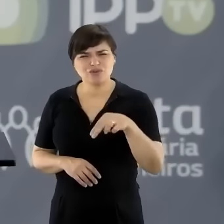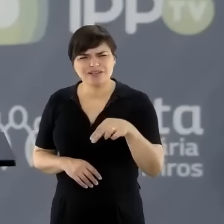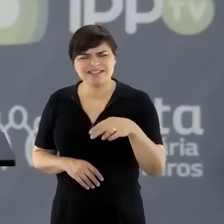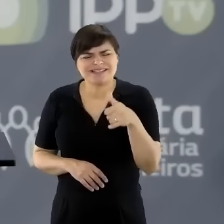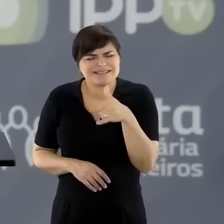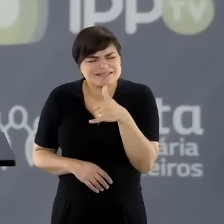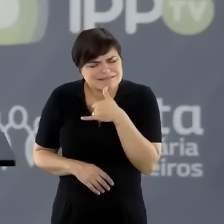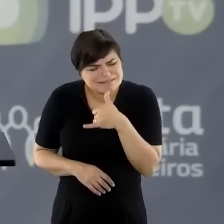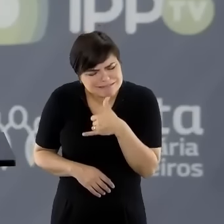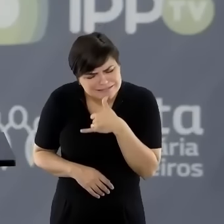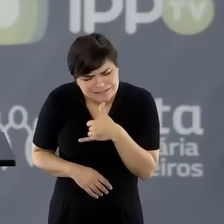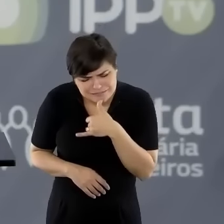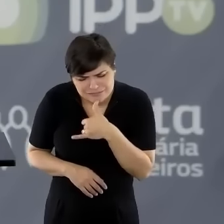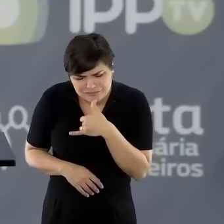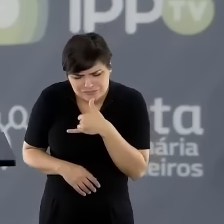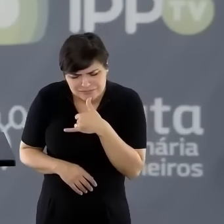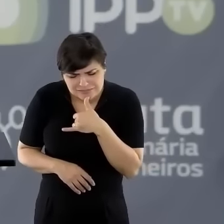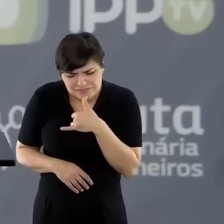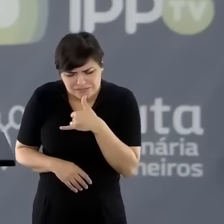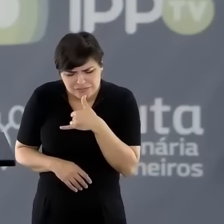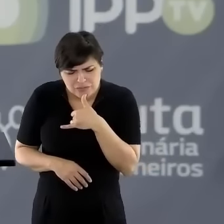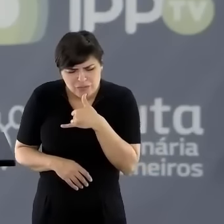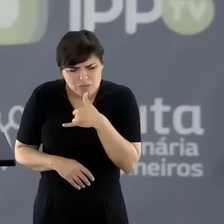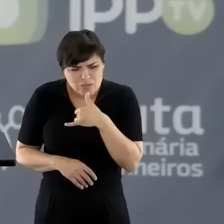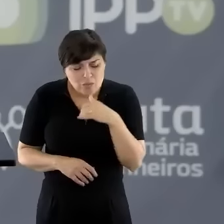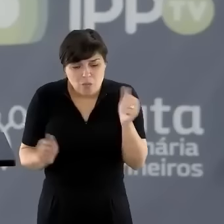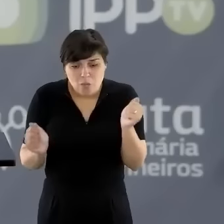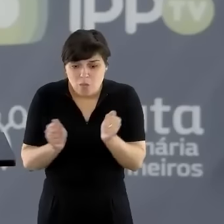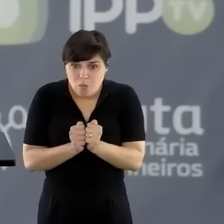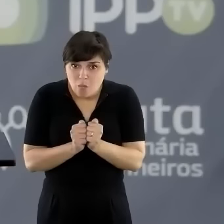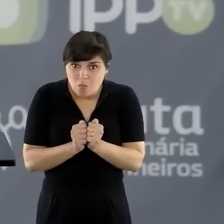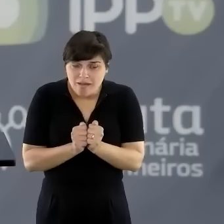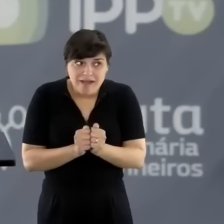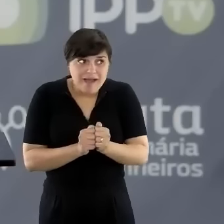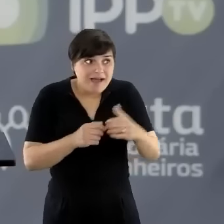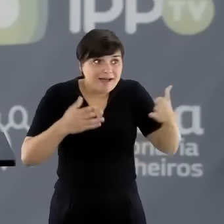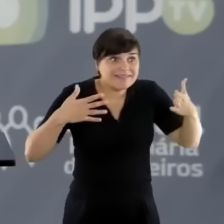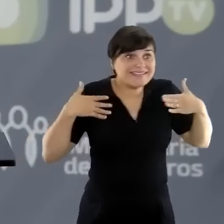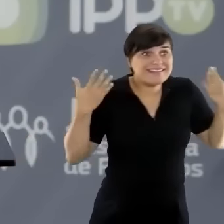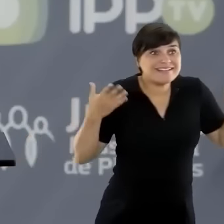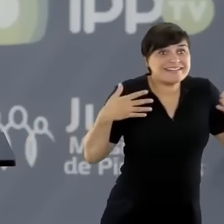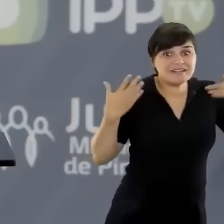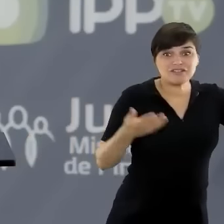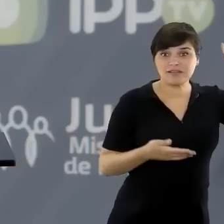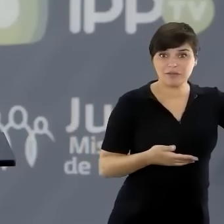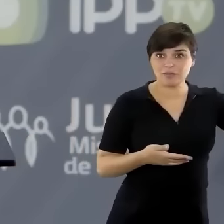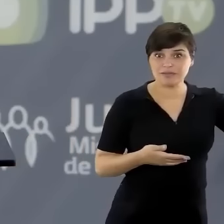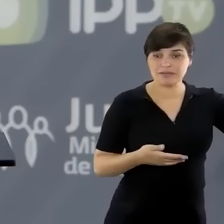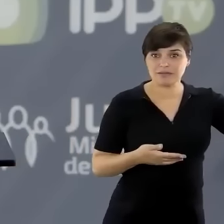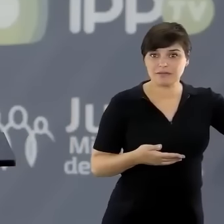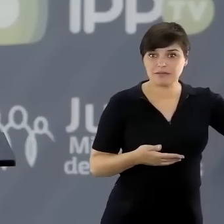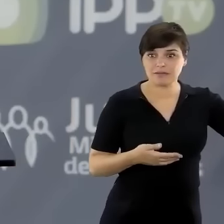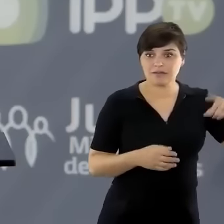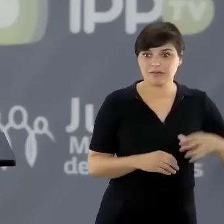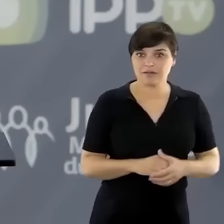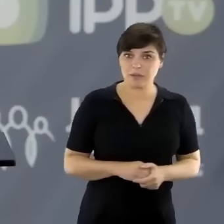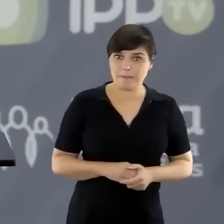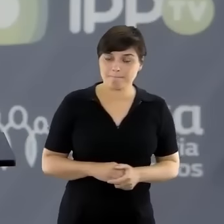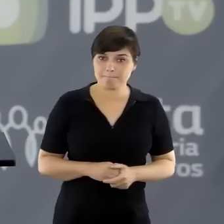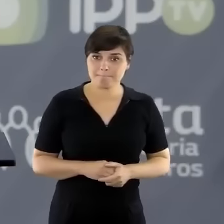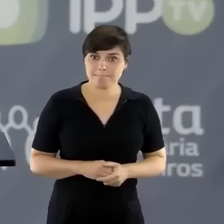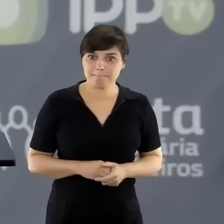alegra o coração de Deus a Bíblia diz que Deus não tem prazer na morte do ímpio mas em que ele se converta